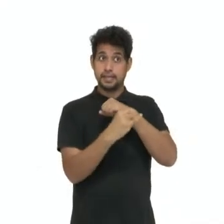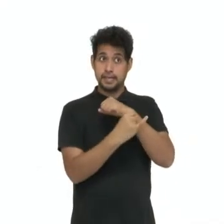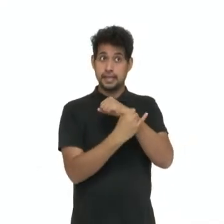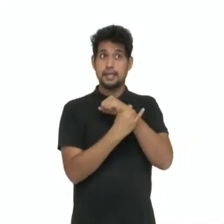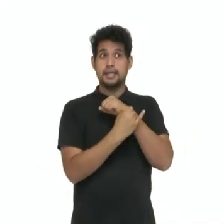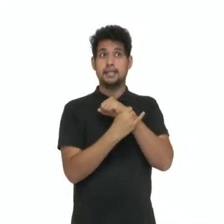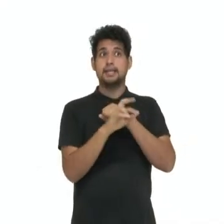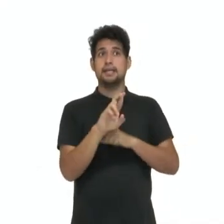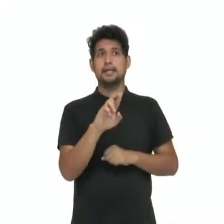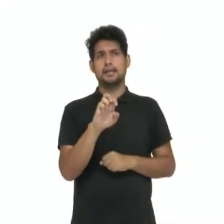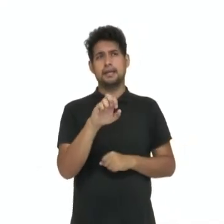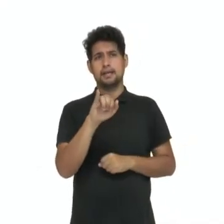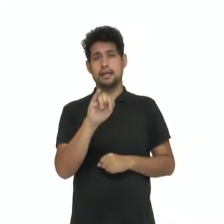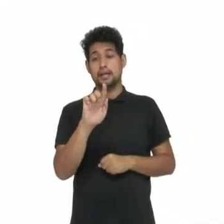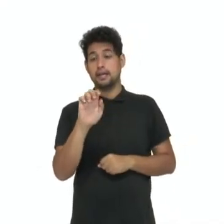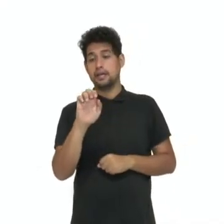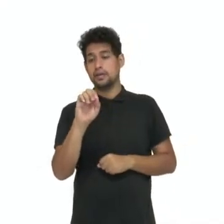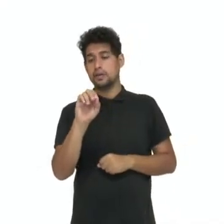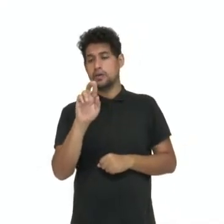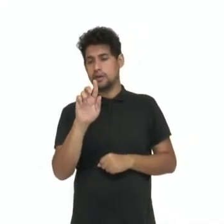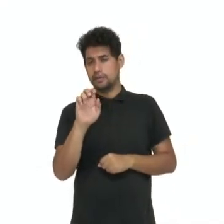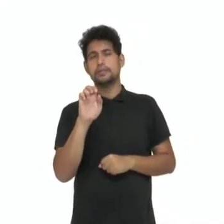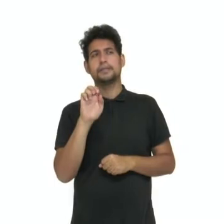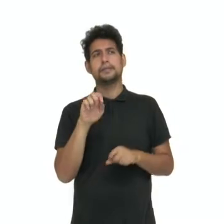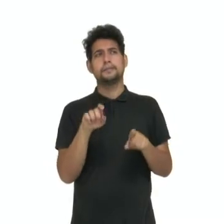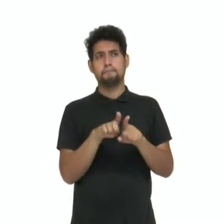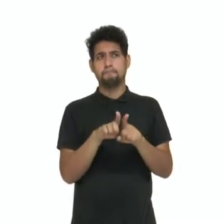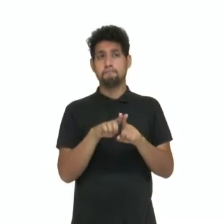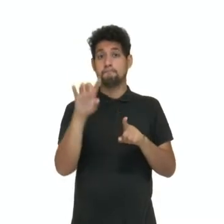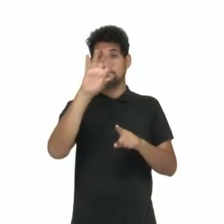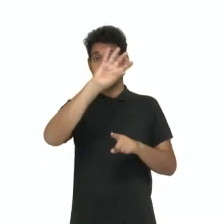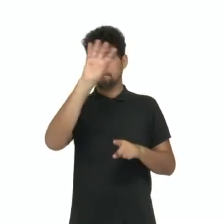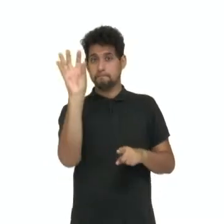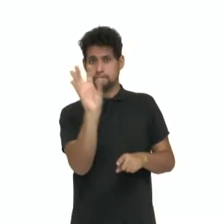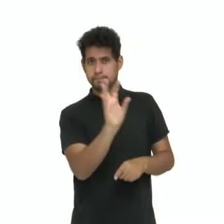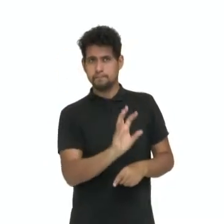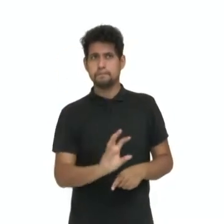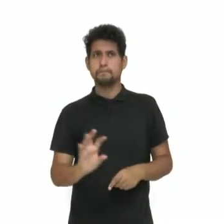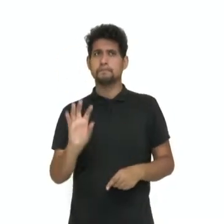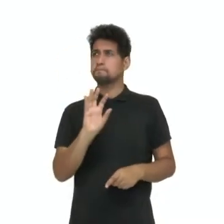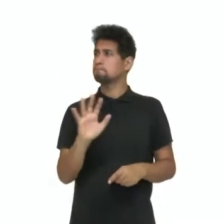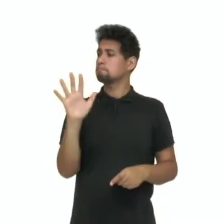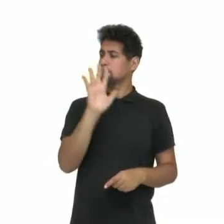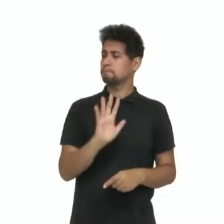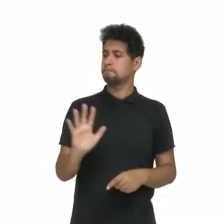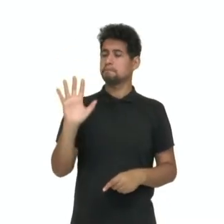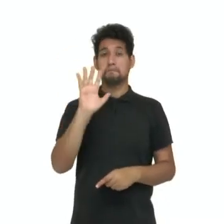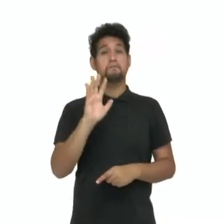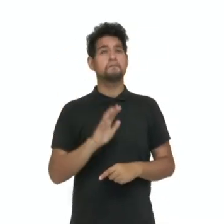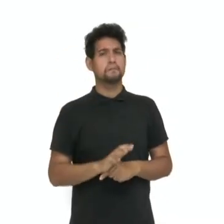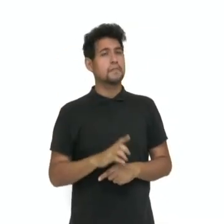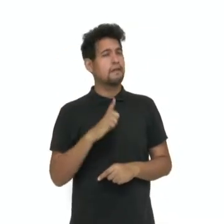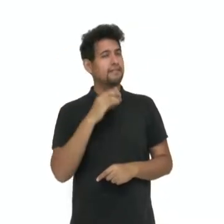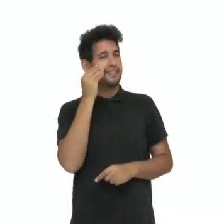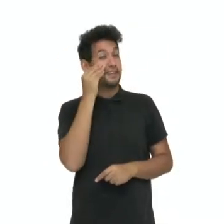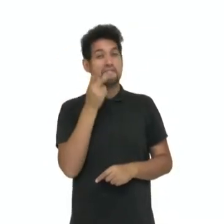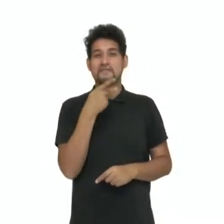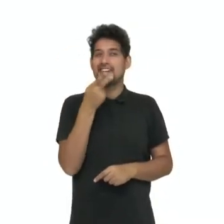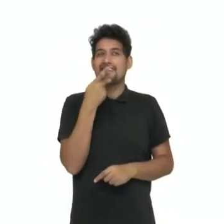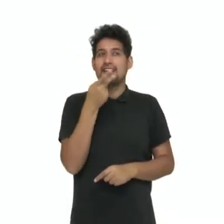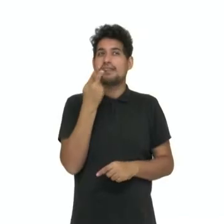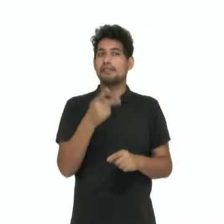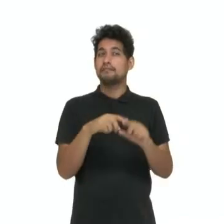Antártida, na Baía do Almirantado, no arquipélago então, eu vou tentar pronunciar, tá?